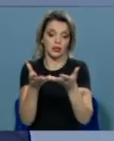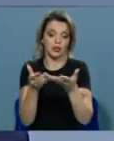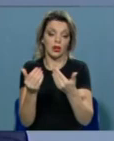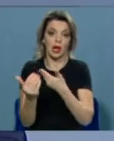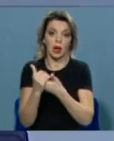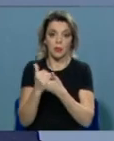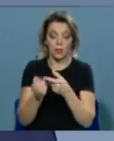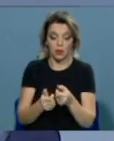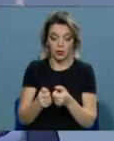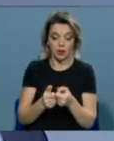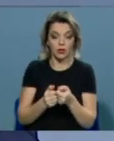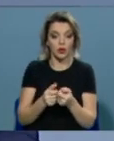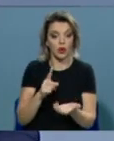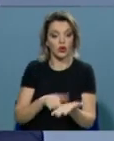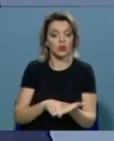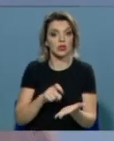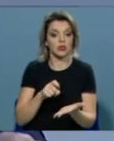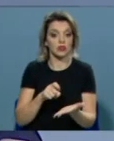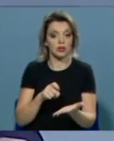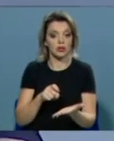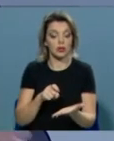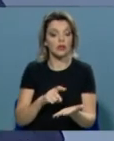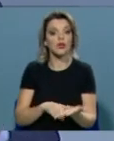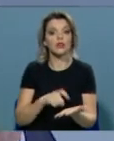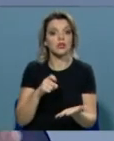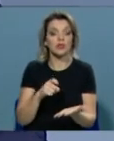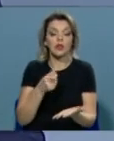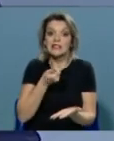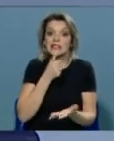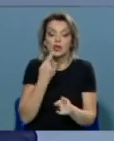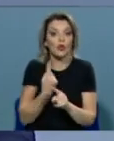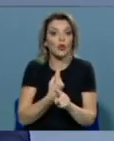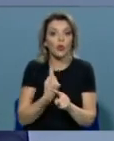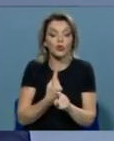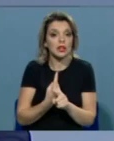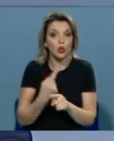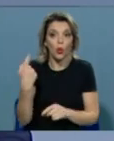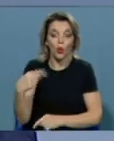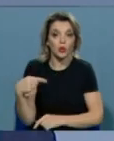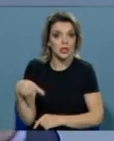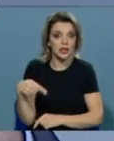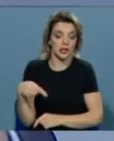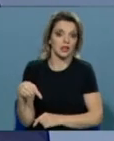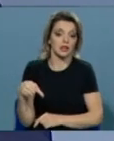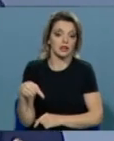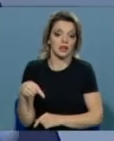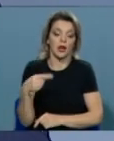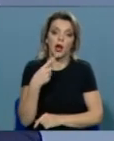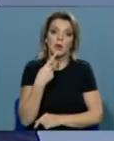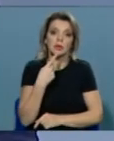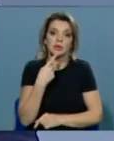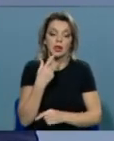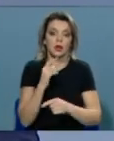mensagens com o fim dos estados unidos fez por medidas completamente inéditas e só para pessoas a